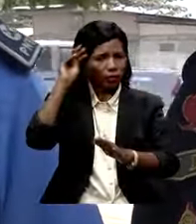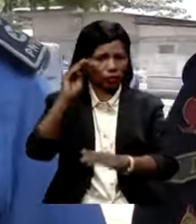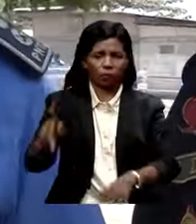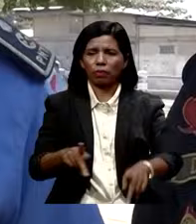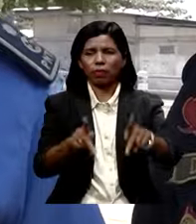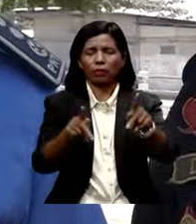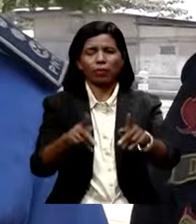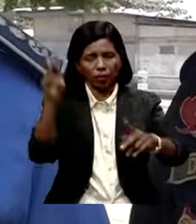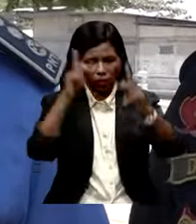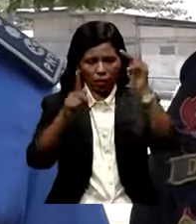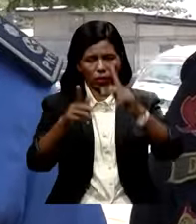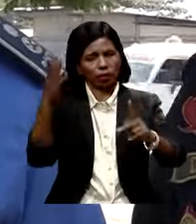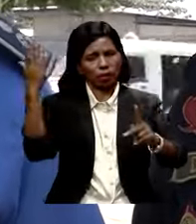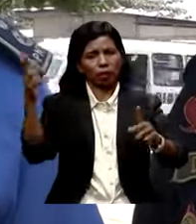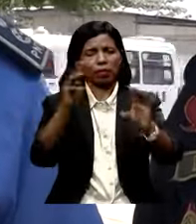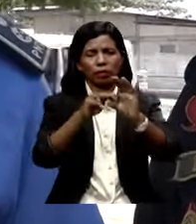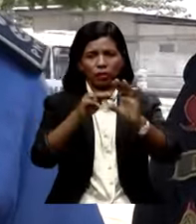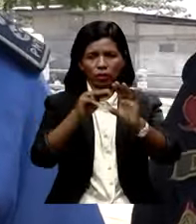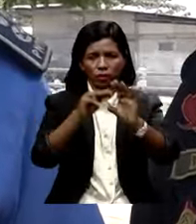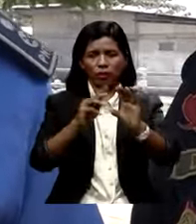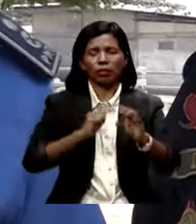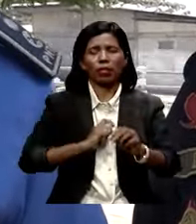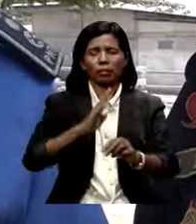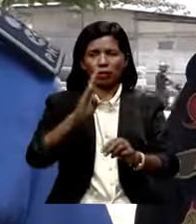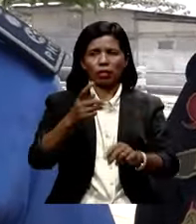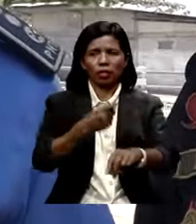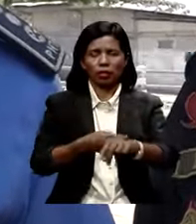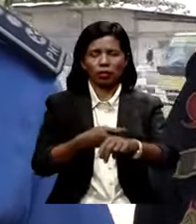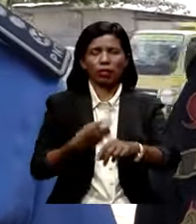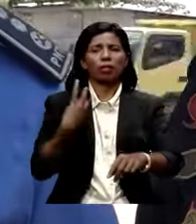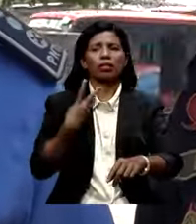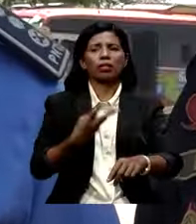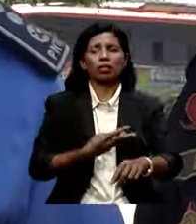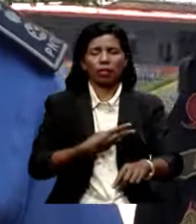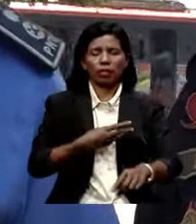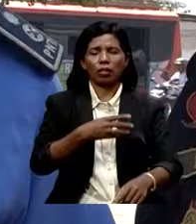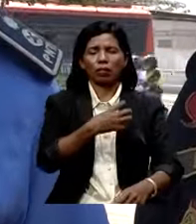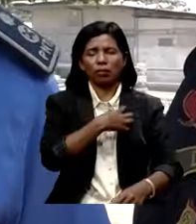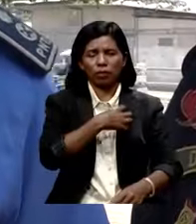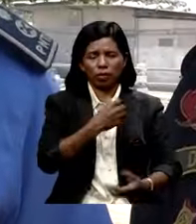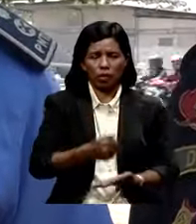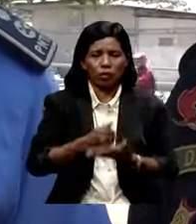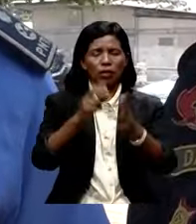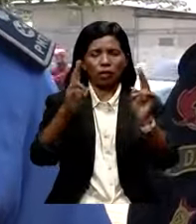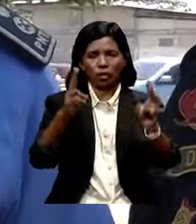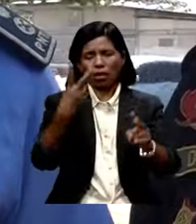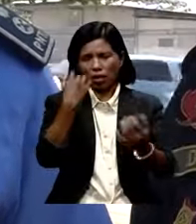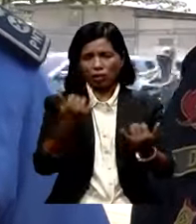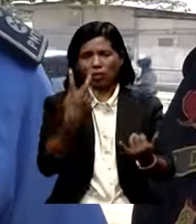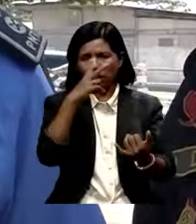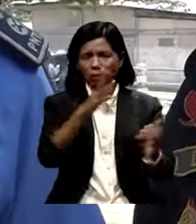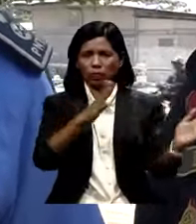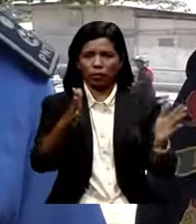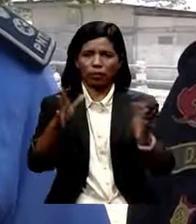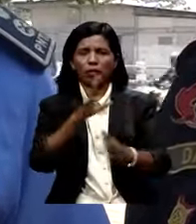A caso, né? Acontece do Nia, né? E está. E o momento não queira, se tem a esquadra na infeto, atende queiras. Atende queiras. Agora está processo ela e